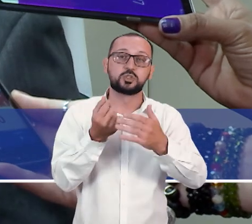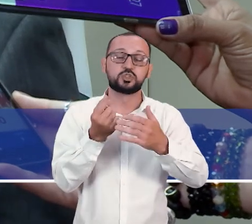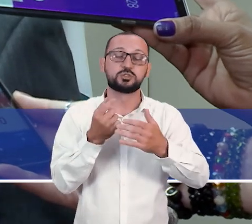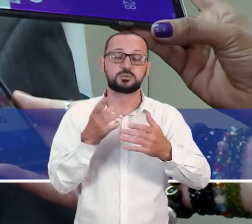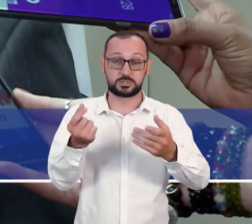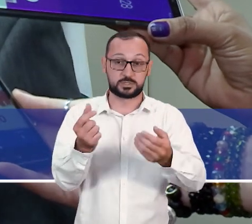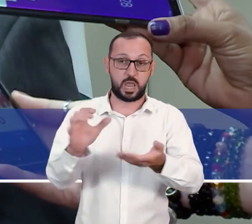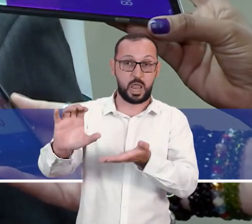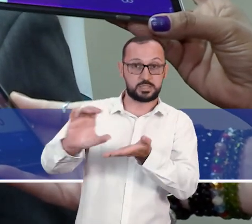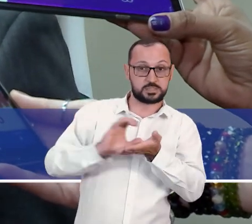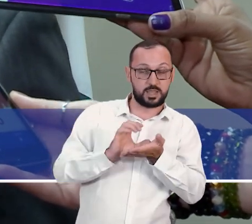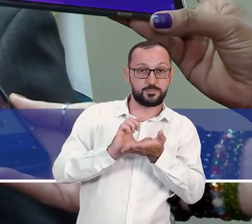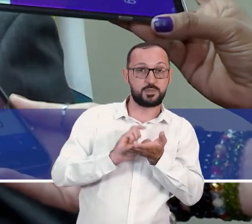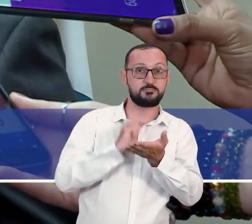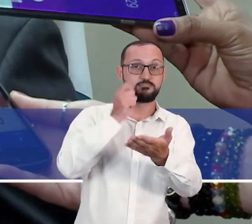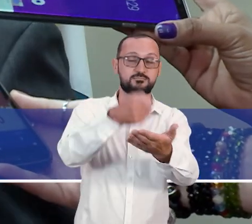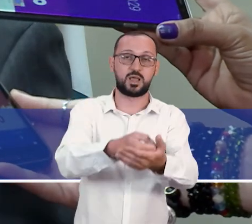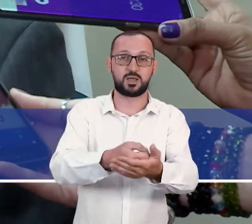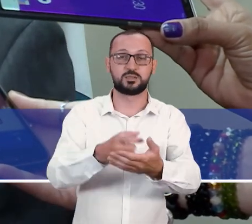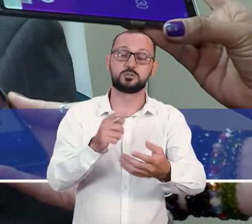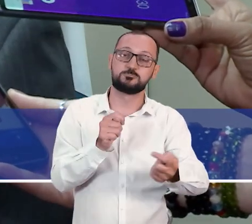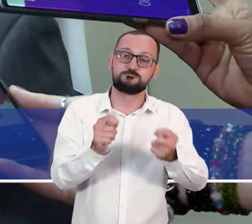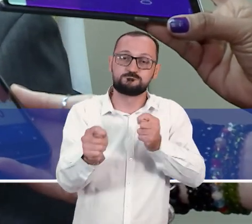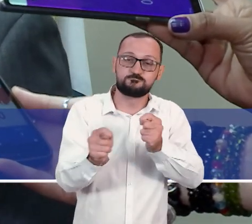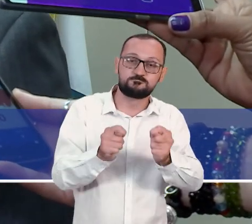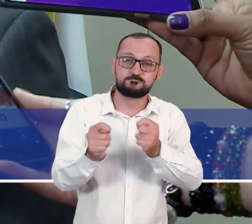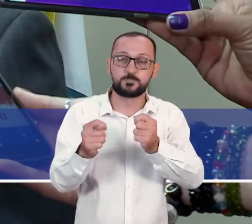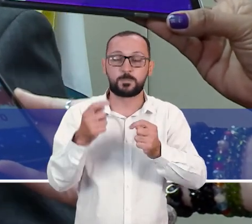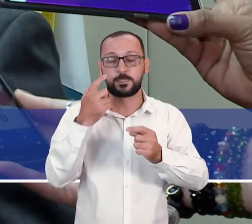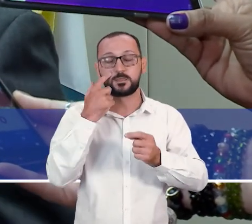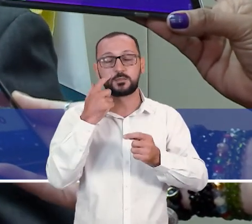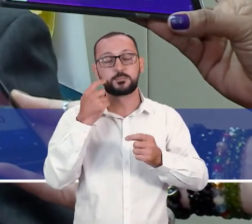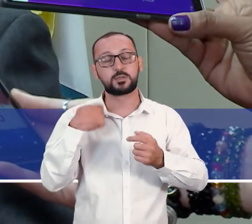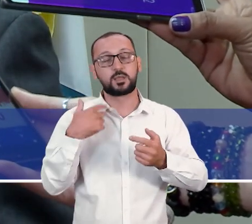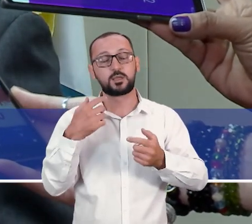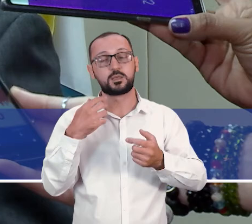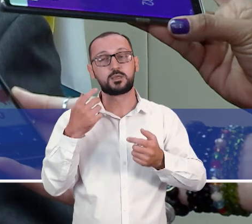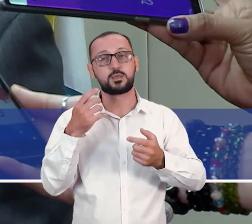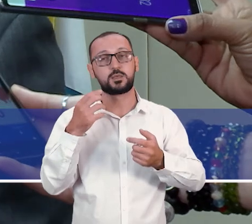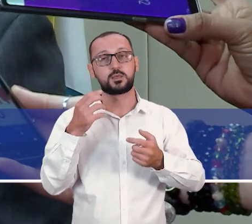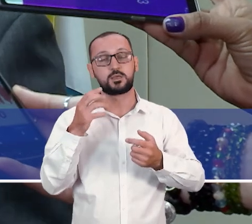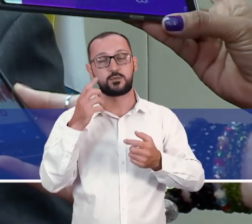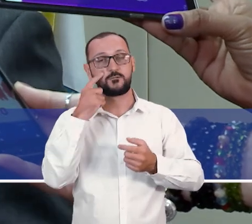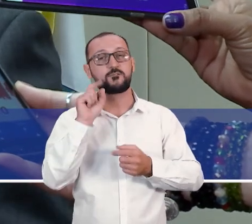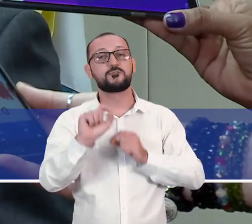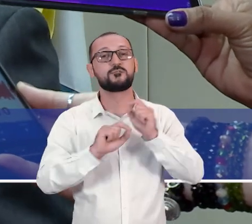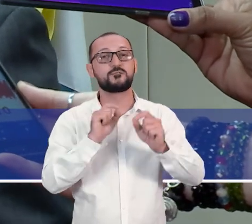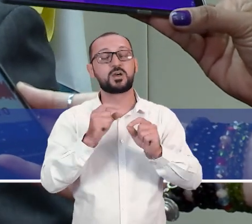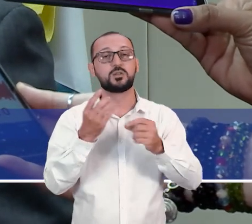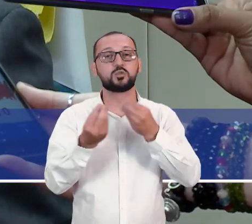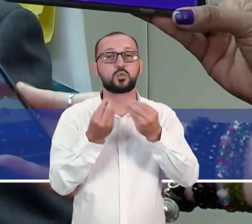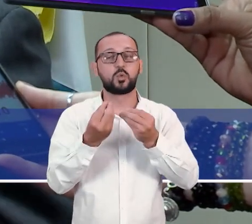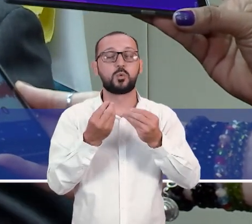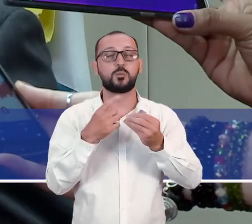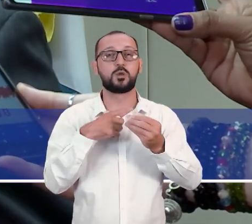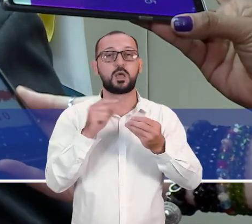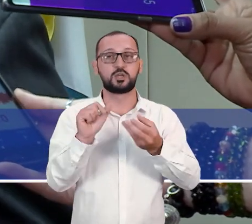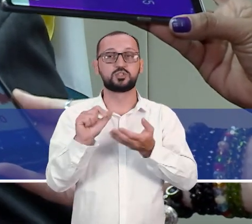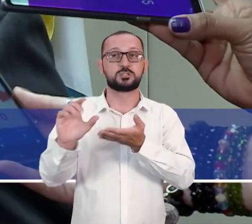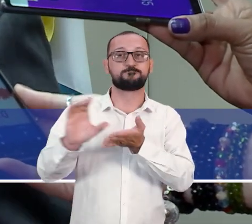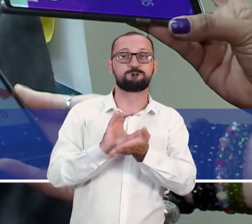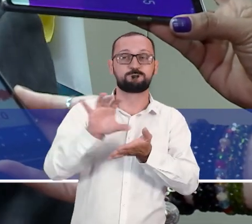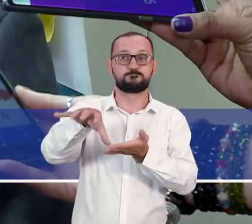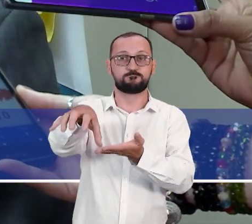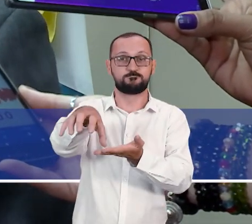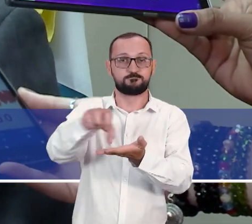dos limites, receita e despesa, alertando que nós temos observado uma questão estática